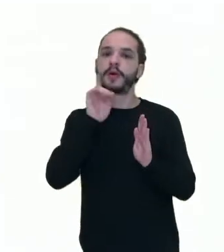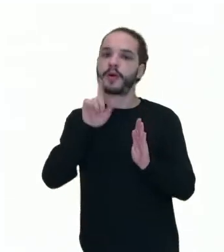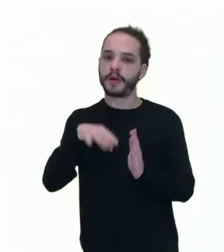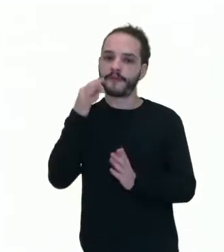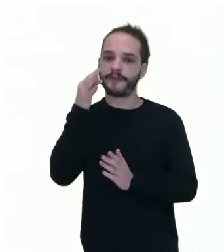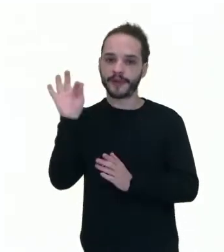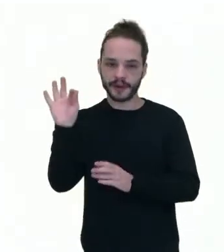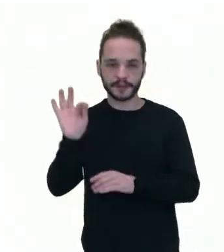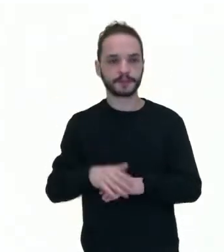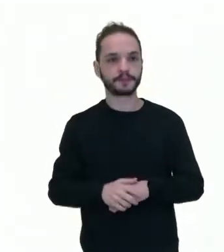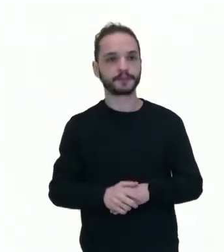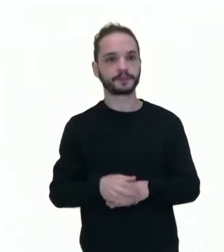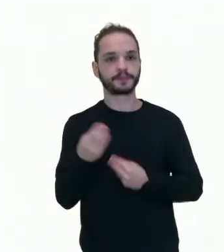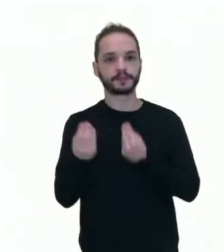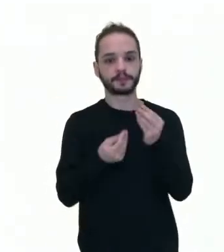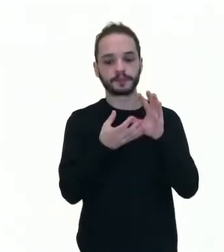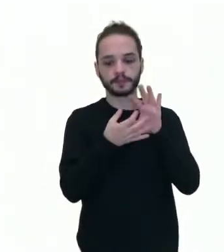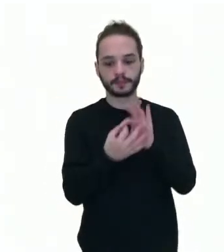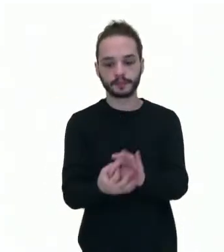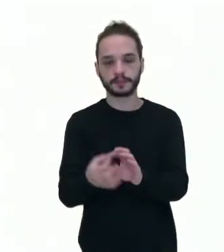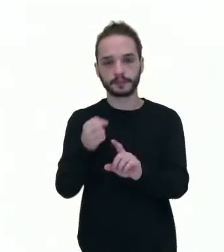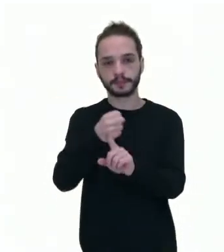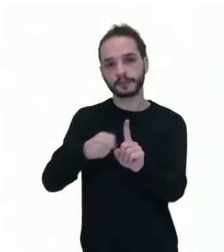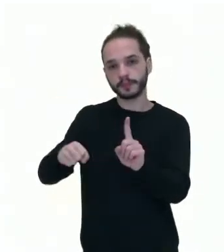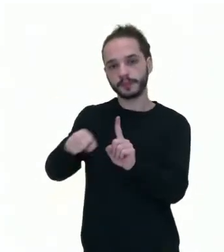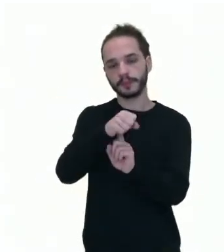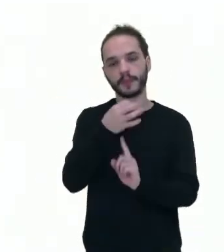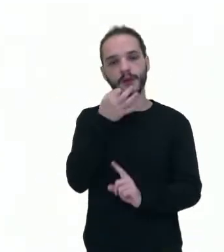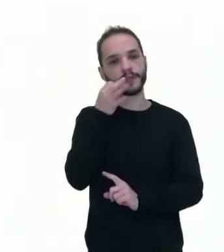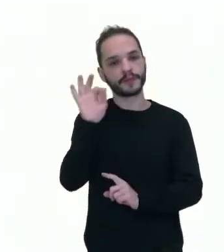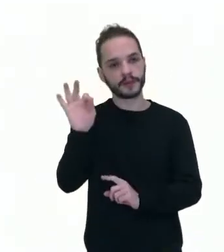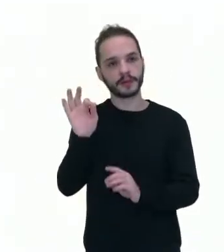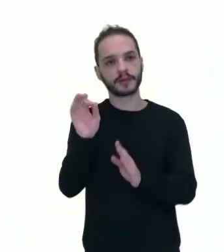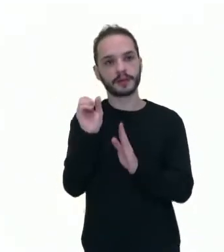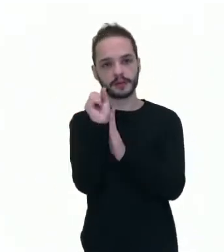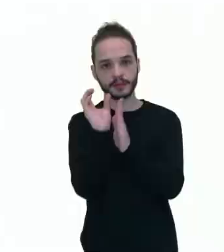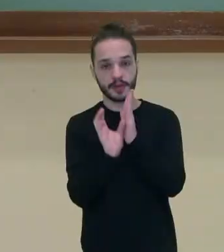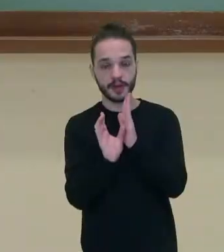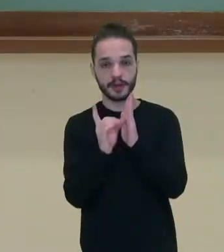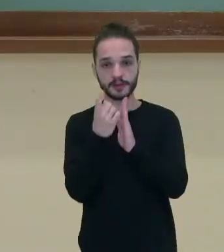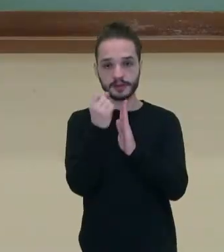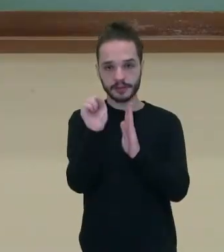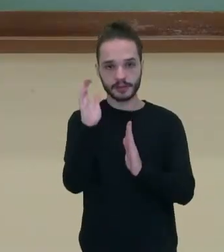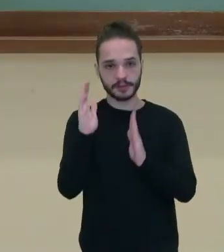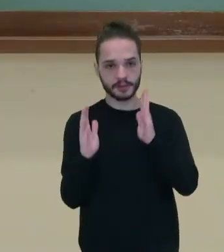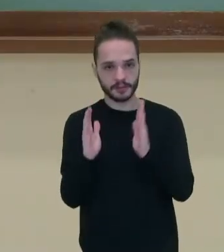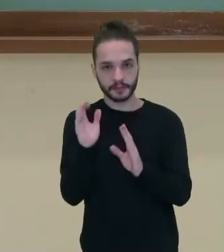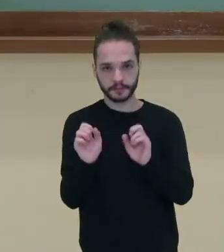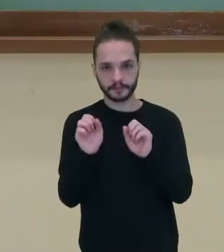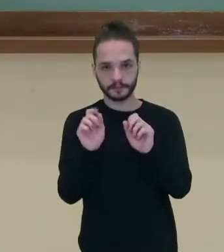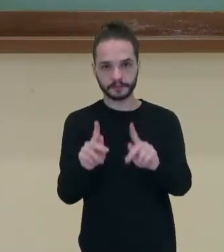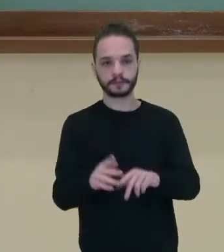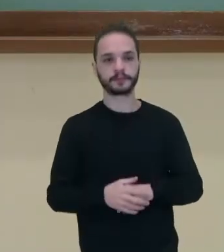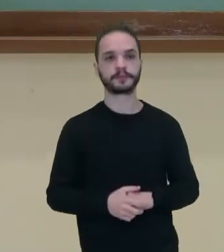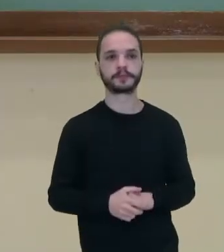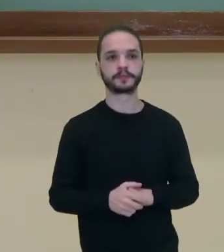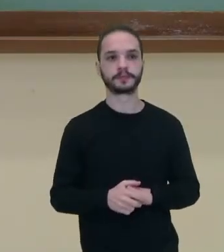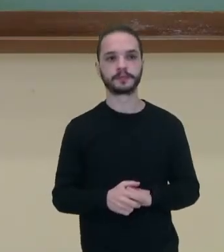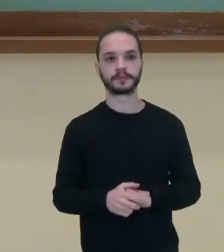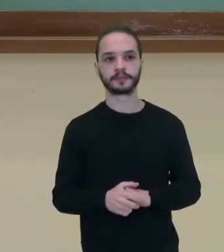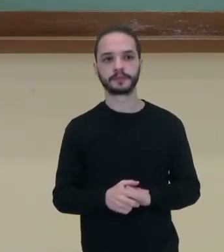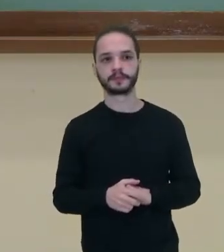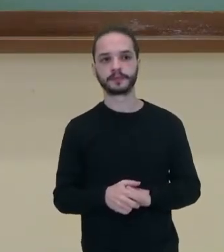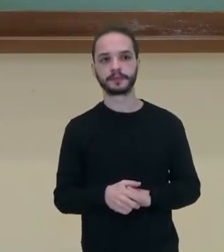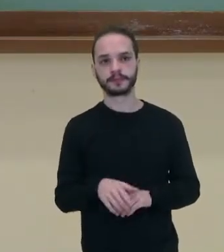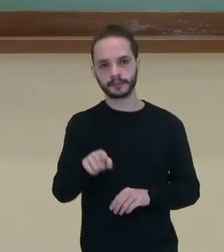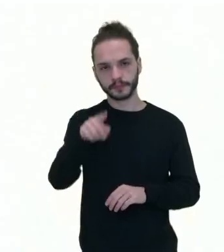e contextualizar a sociedade francesa ali no século XVIII, beleza, galera? Então,